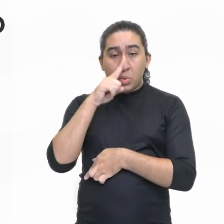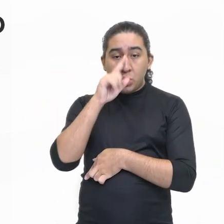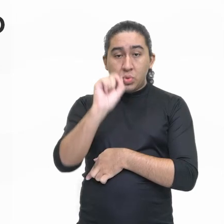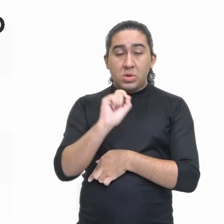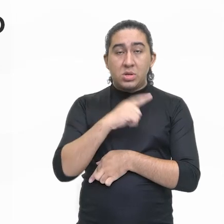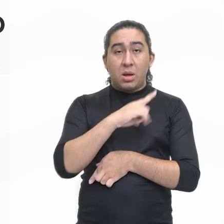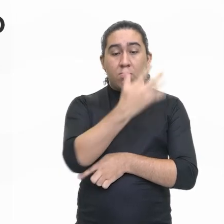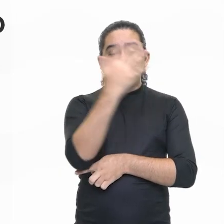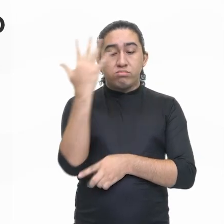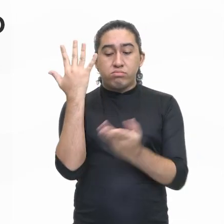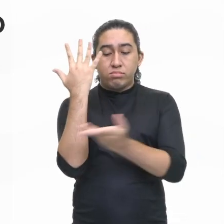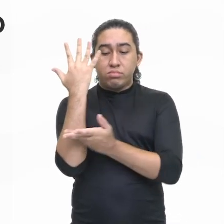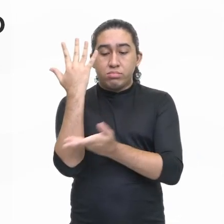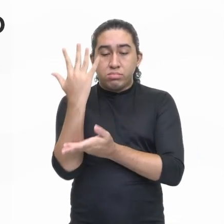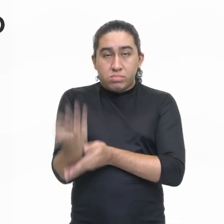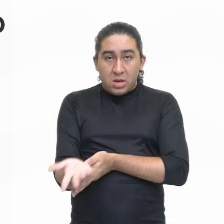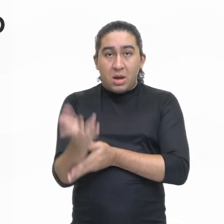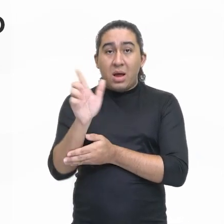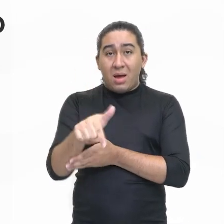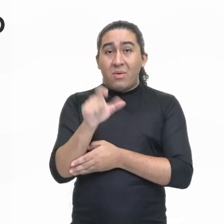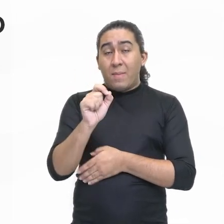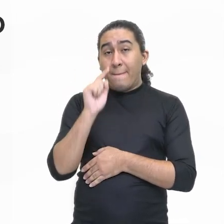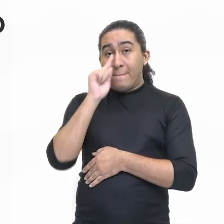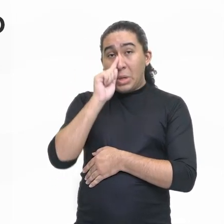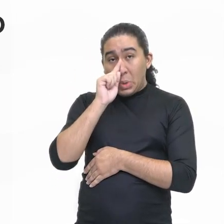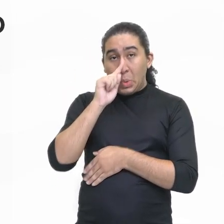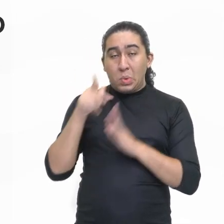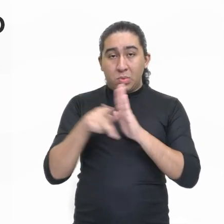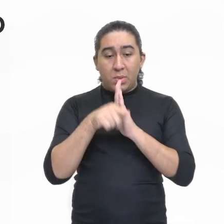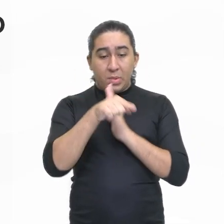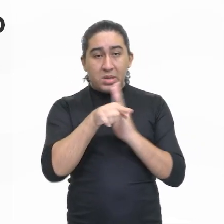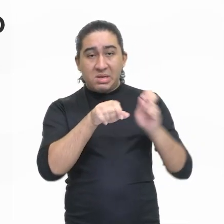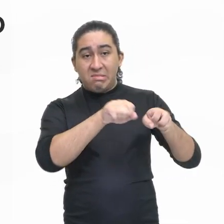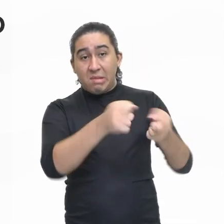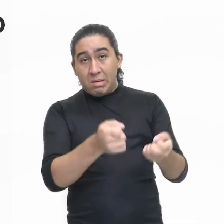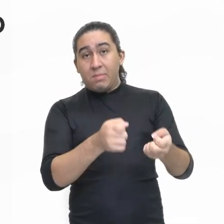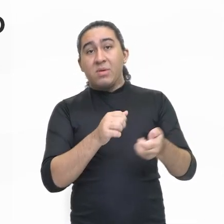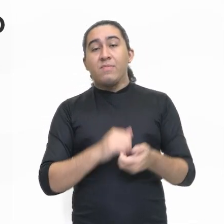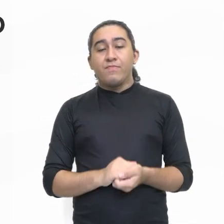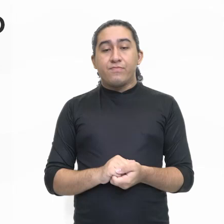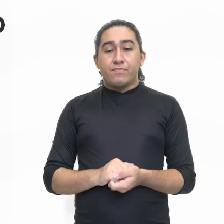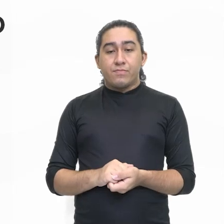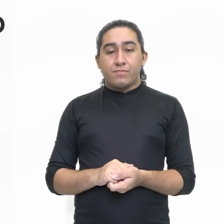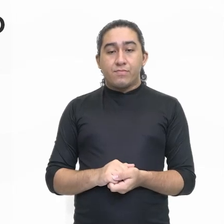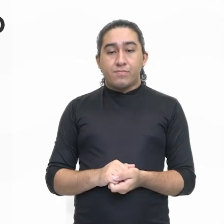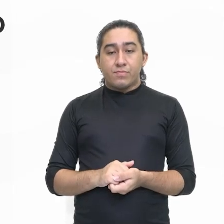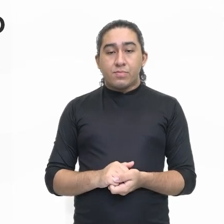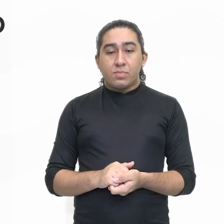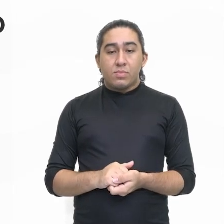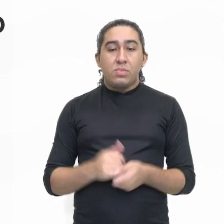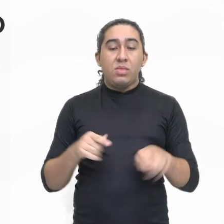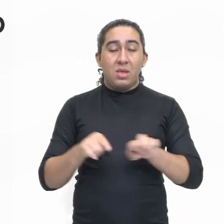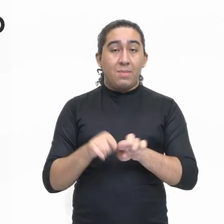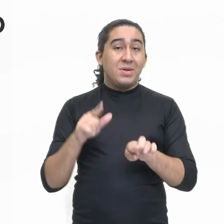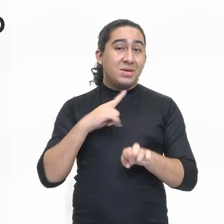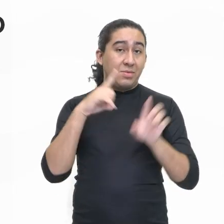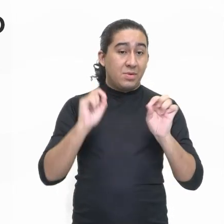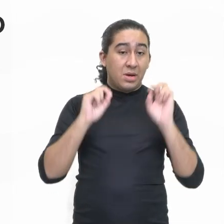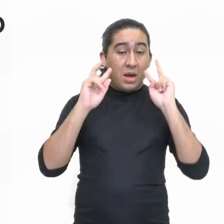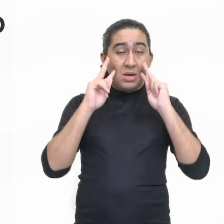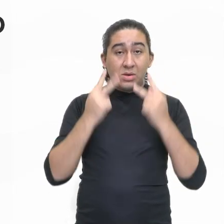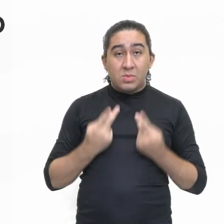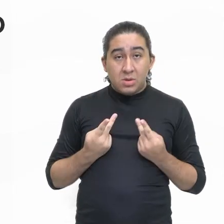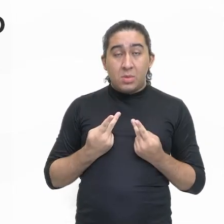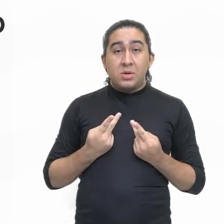degradação ambiental, por exemplo, são grandes ameaças a esse bioma, com alta sensibilidade à interferência humana.